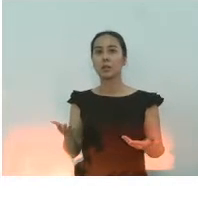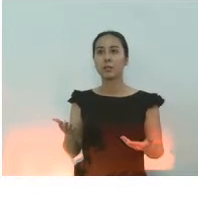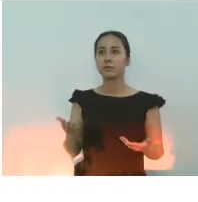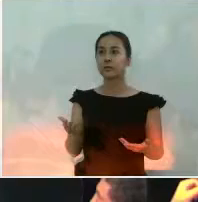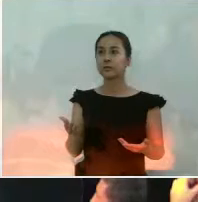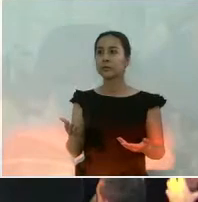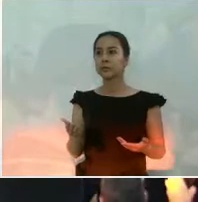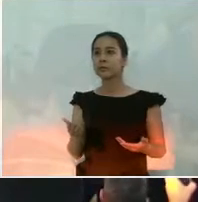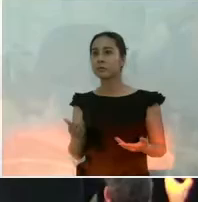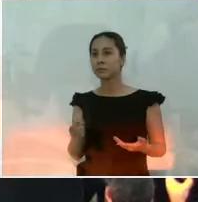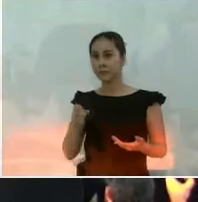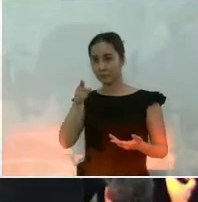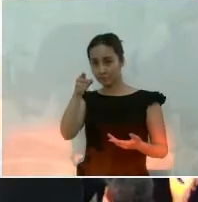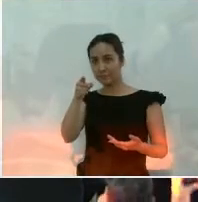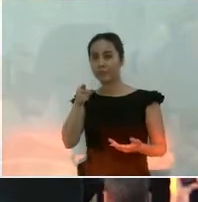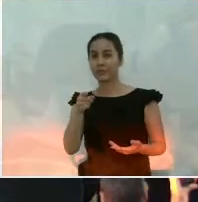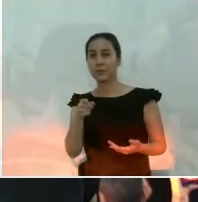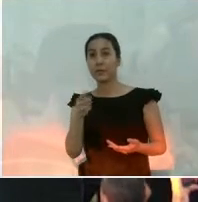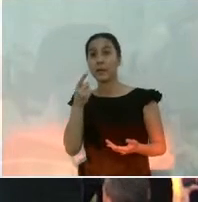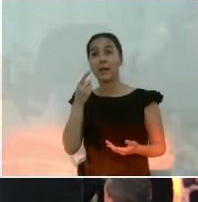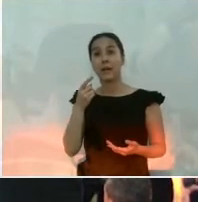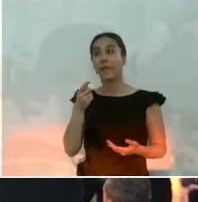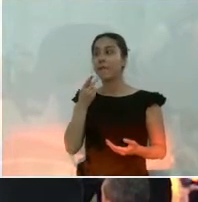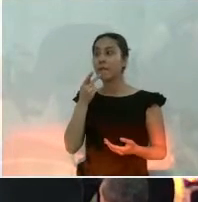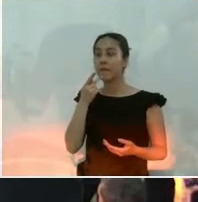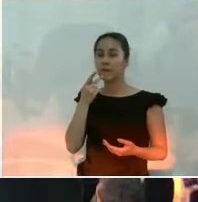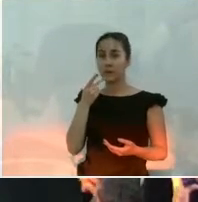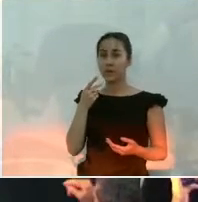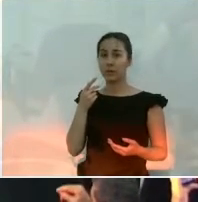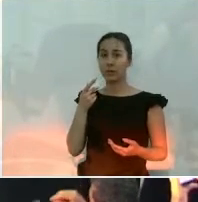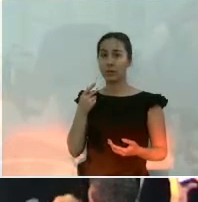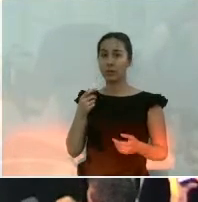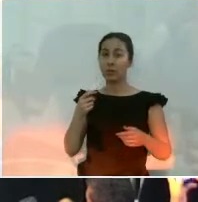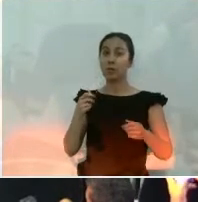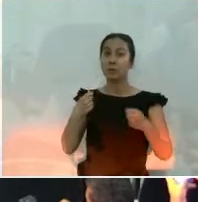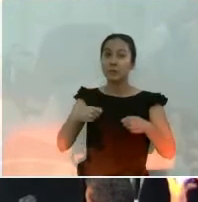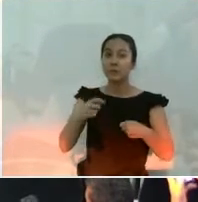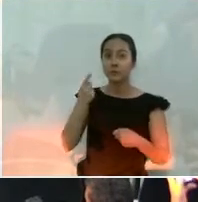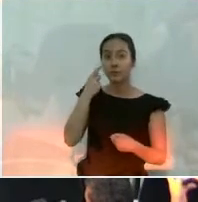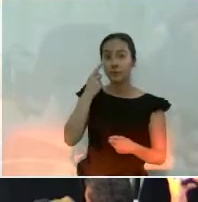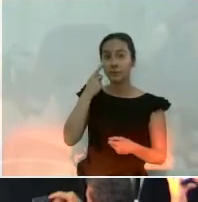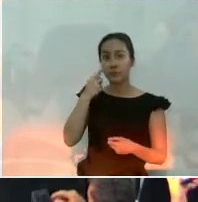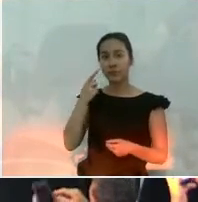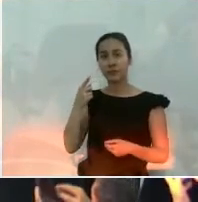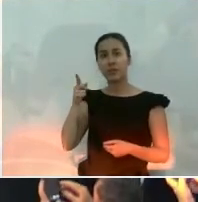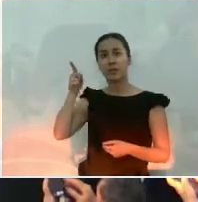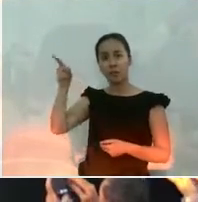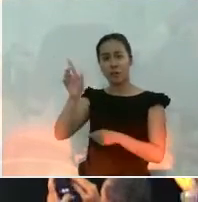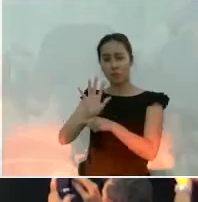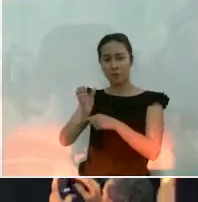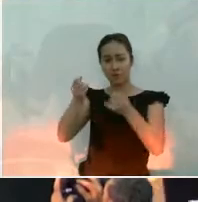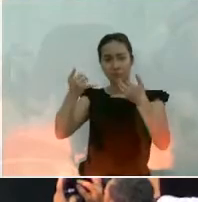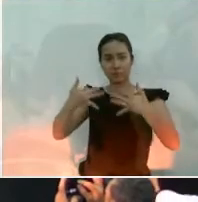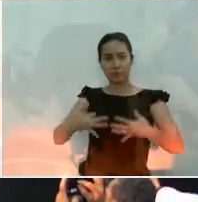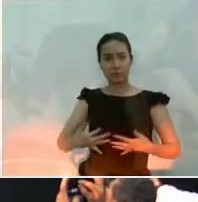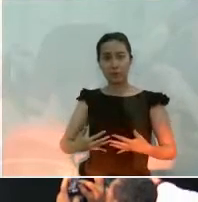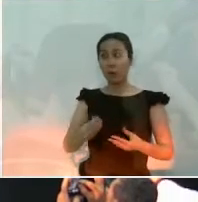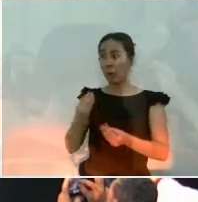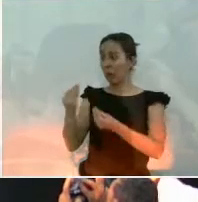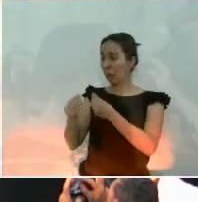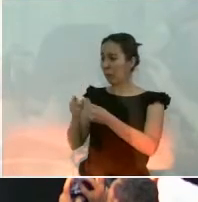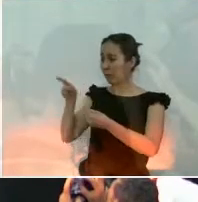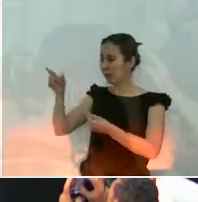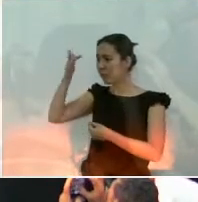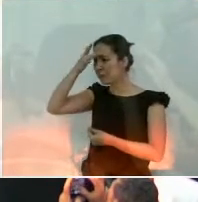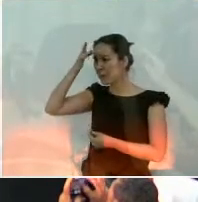recomendou que estes é a pobreza a vida miserável na itália daquela época vista pelo olhar das pessoas